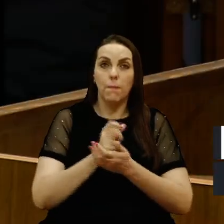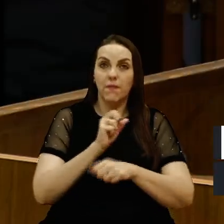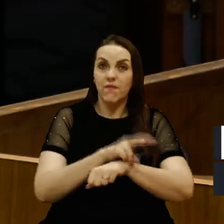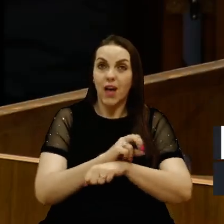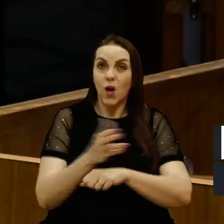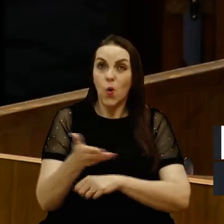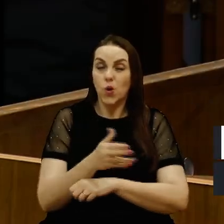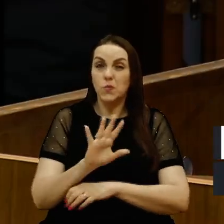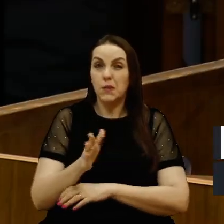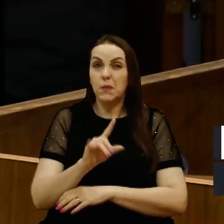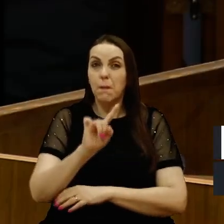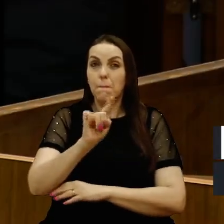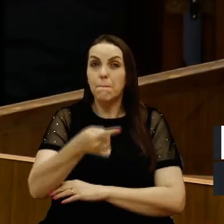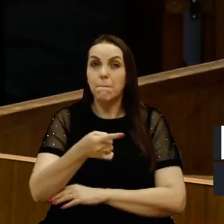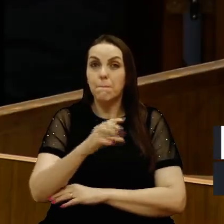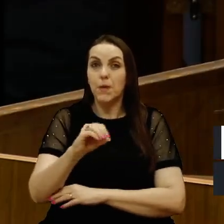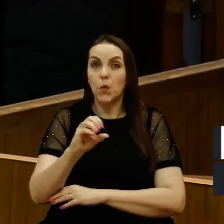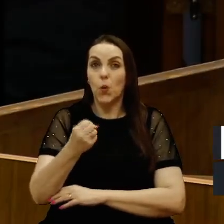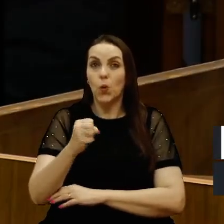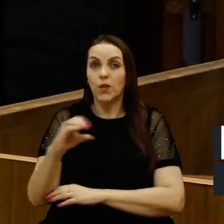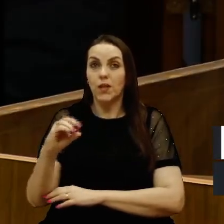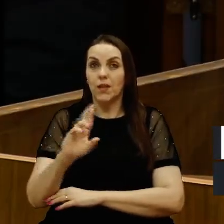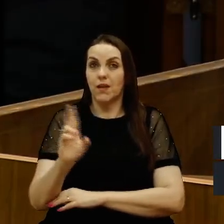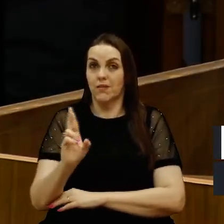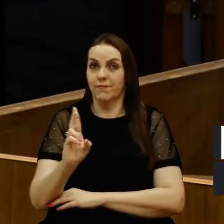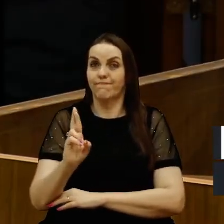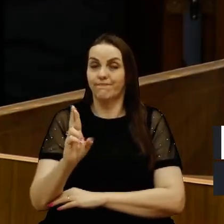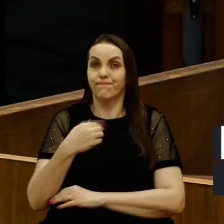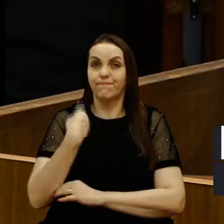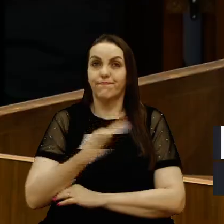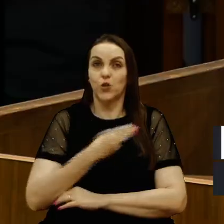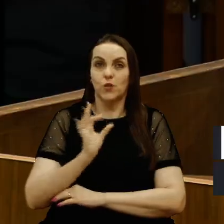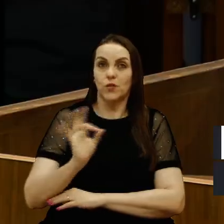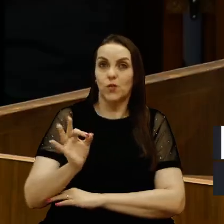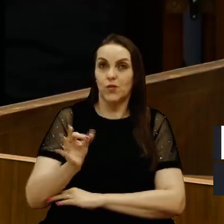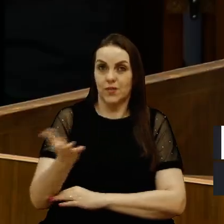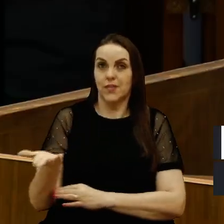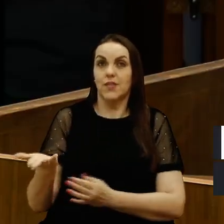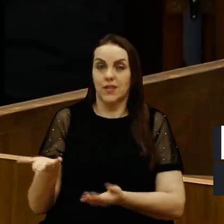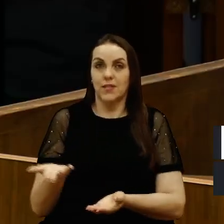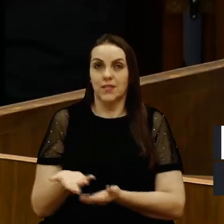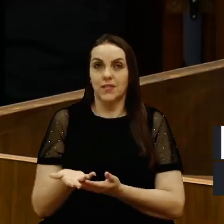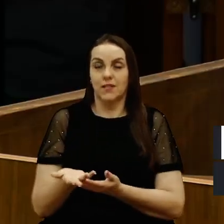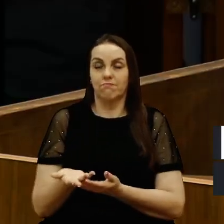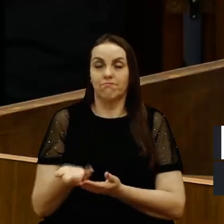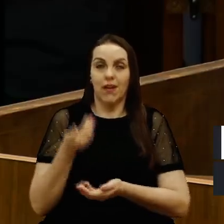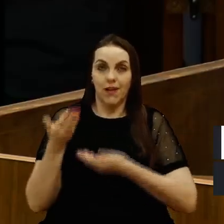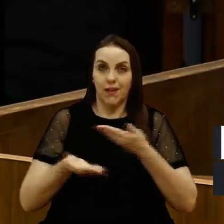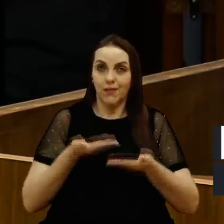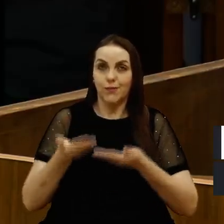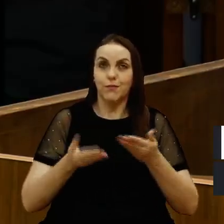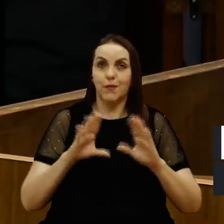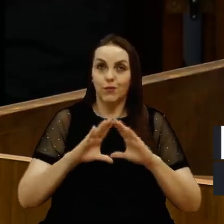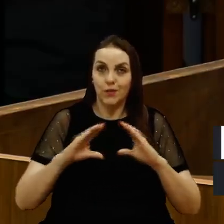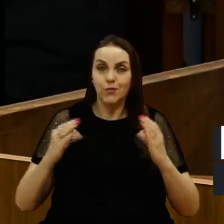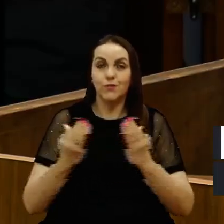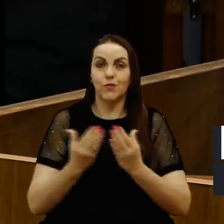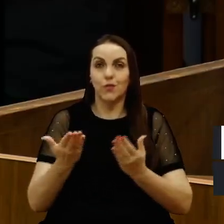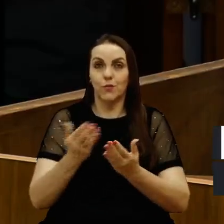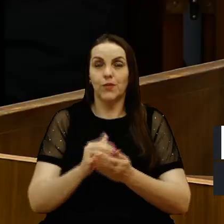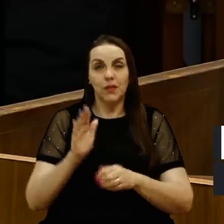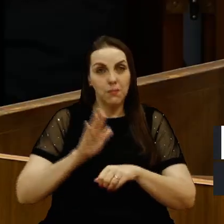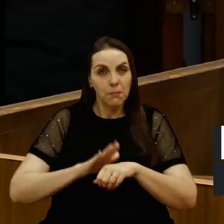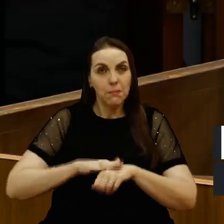estar em torno de R$ 1.080 e que nós, com certeza, vamos atender as comunidades que